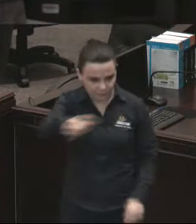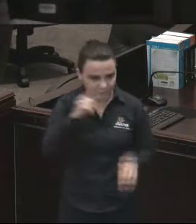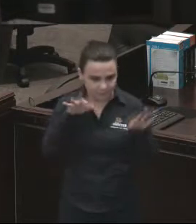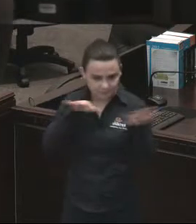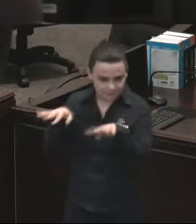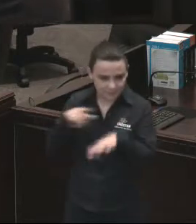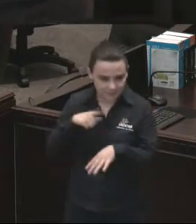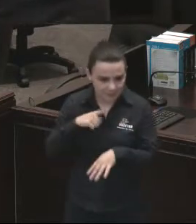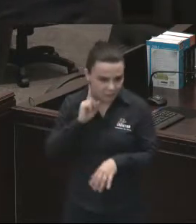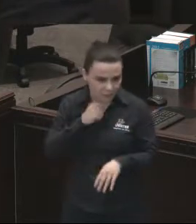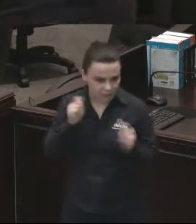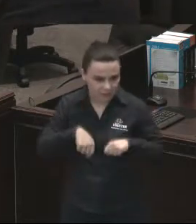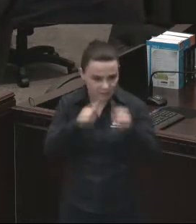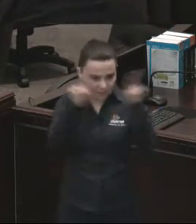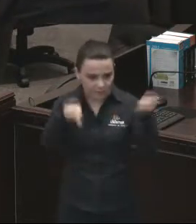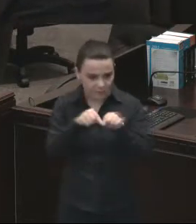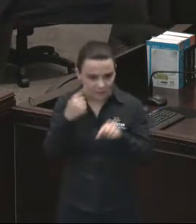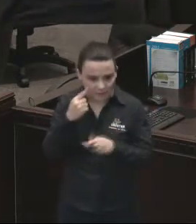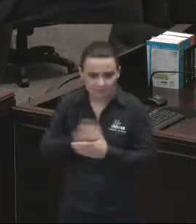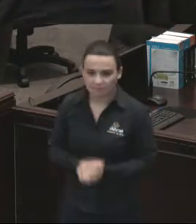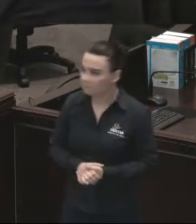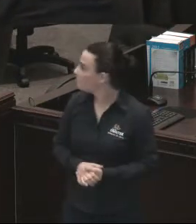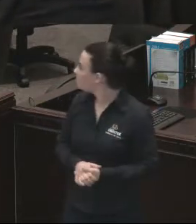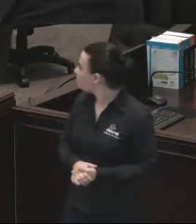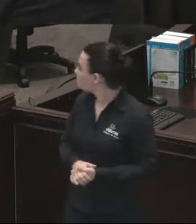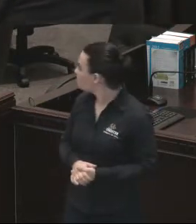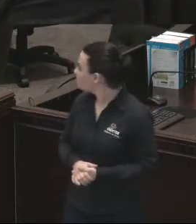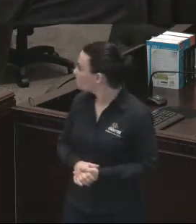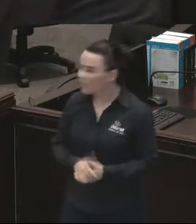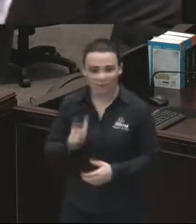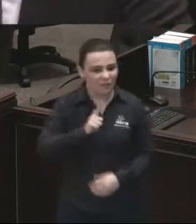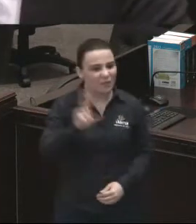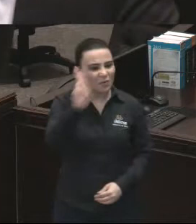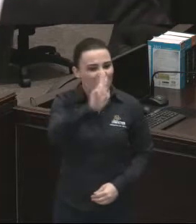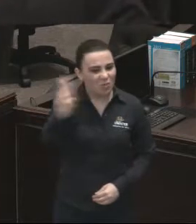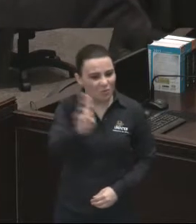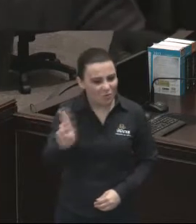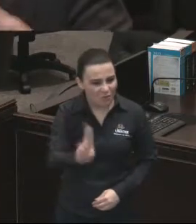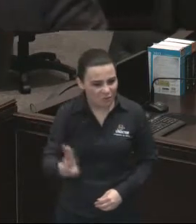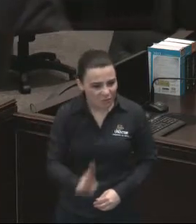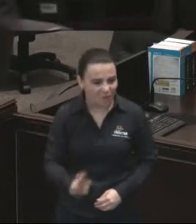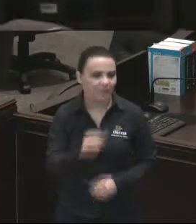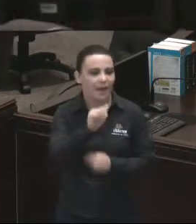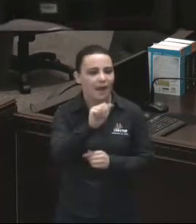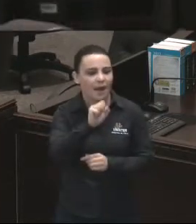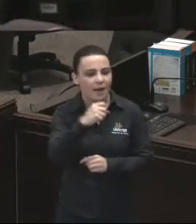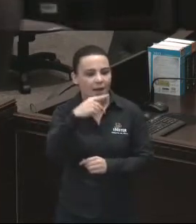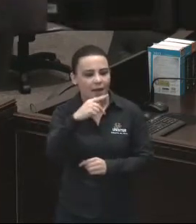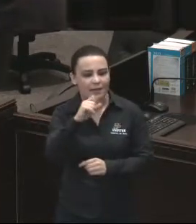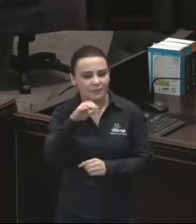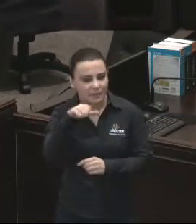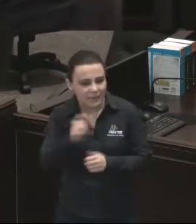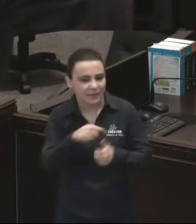que é o Advil, e vocês podem perceber que eles foram encontrados aqui em todo tipo de ambiente